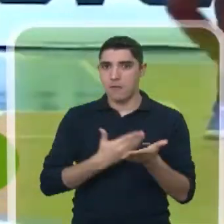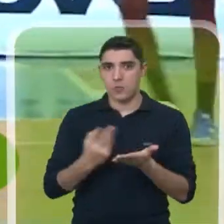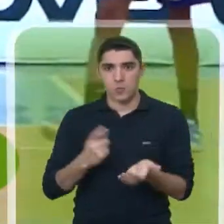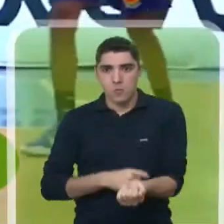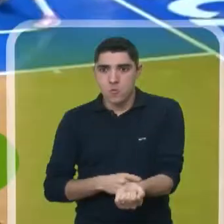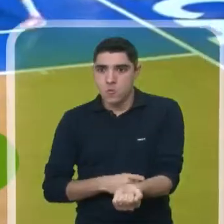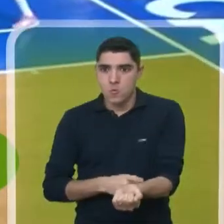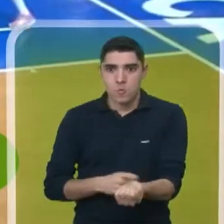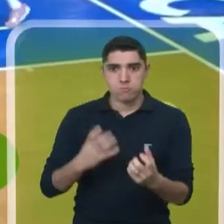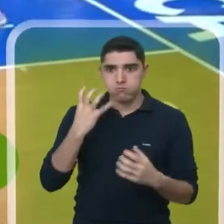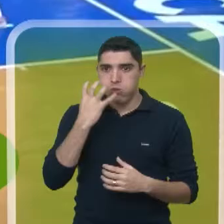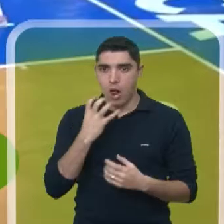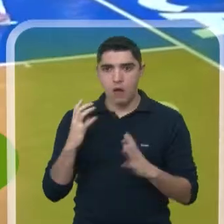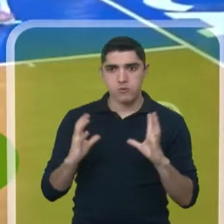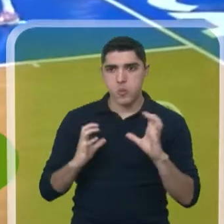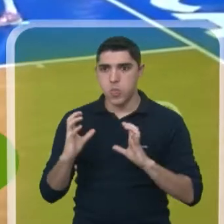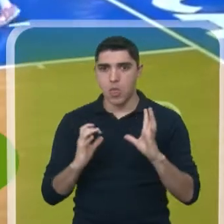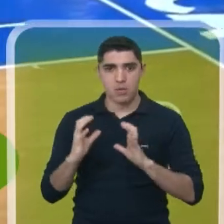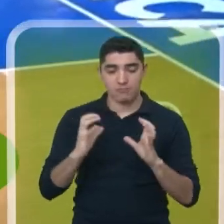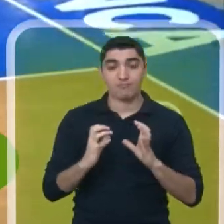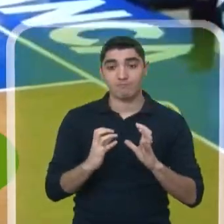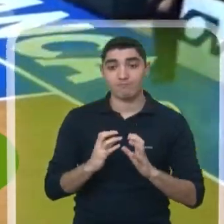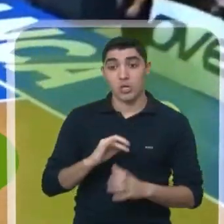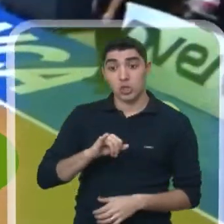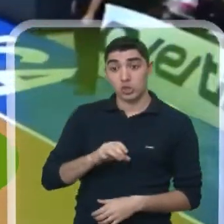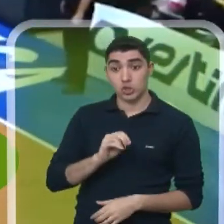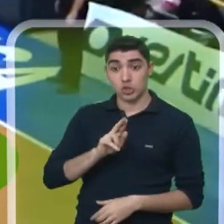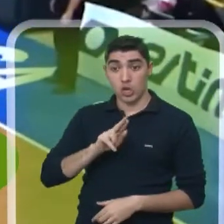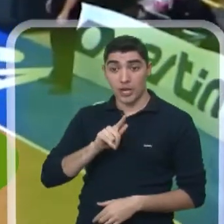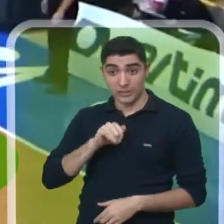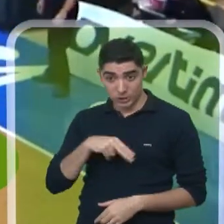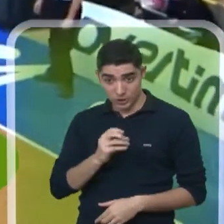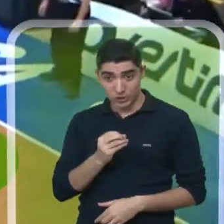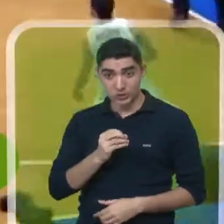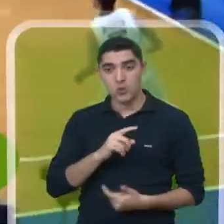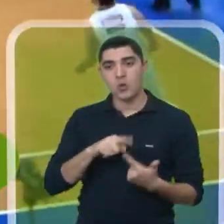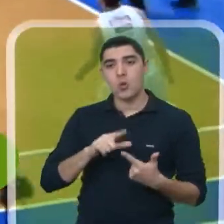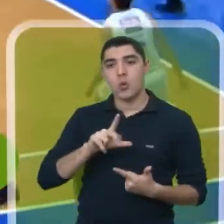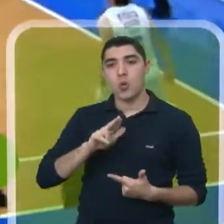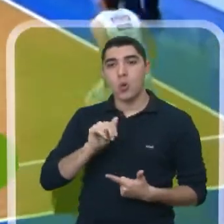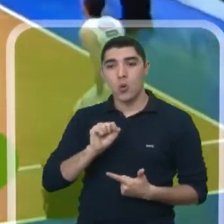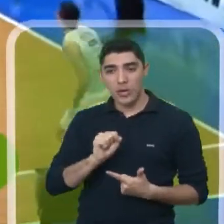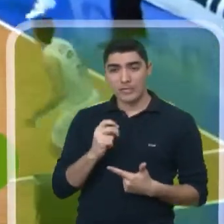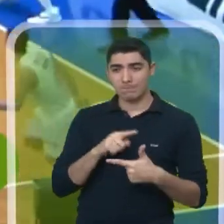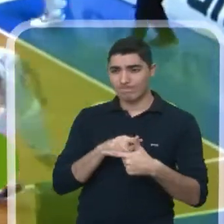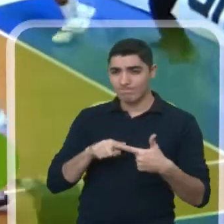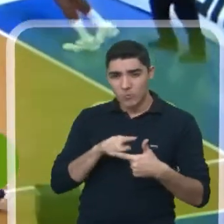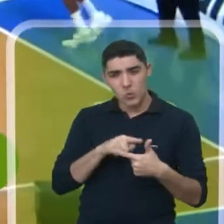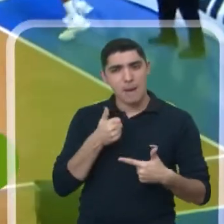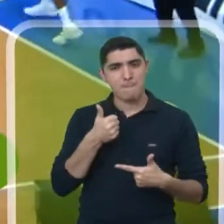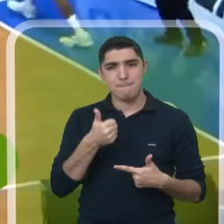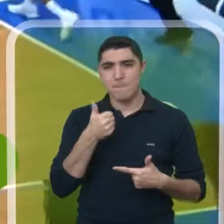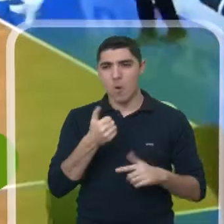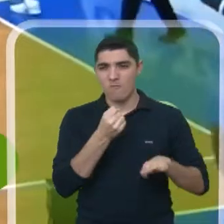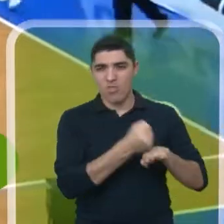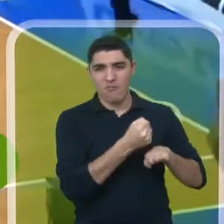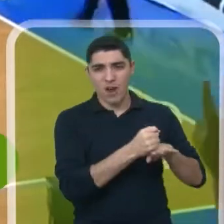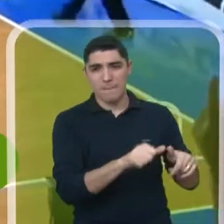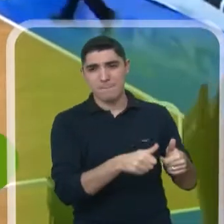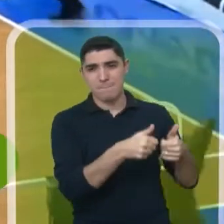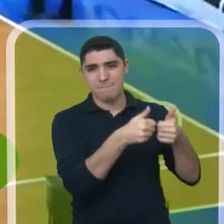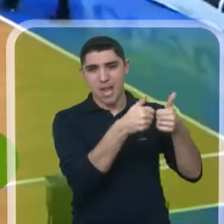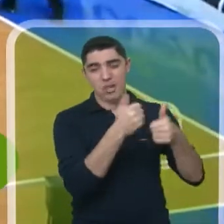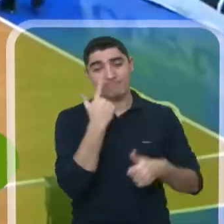Foi aí que os atletas da seleção, Jorginho e Lucas Mariano, fizeram a diferença a favor de Franca e abriram 10 à